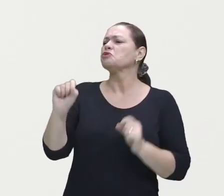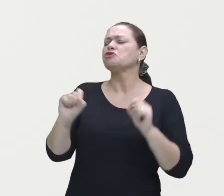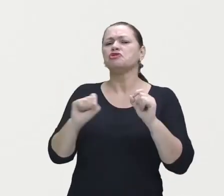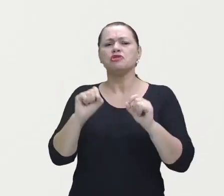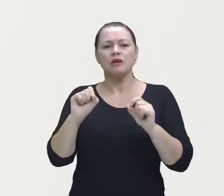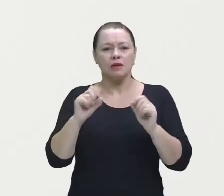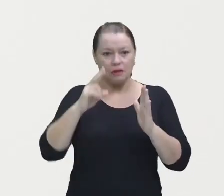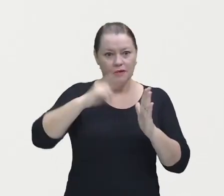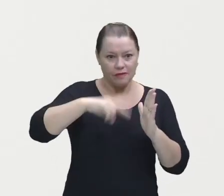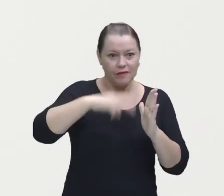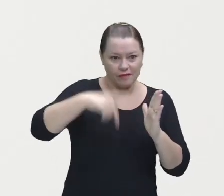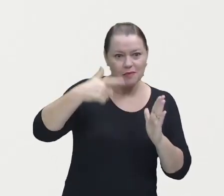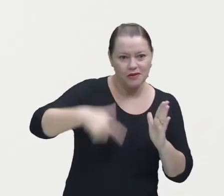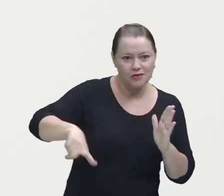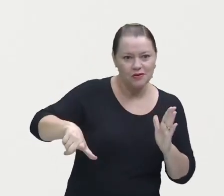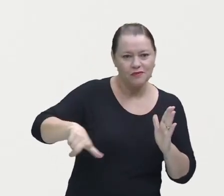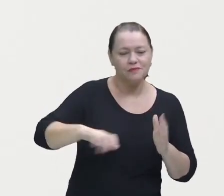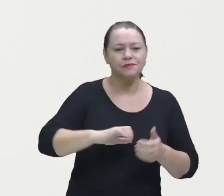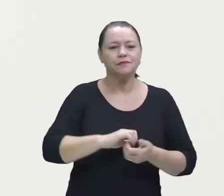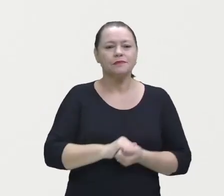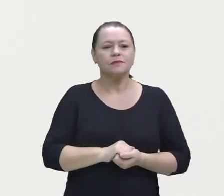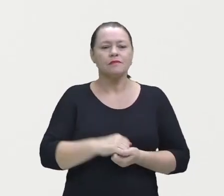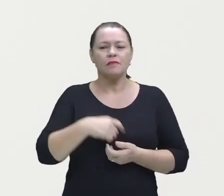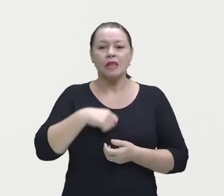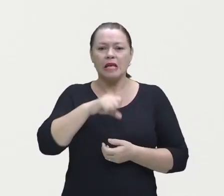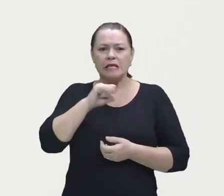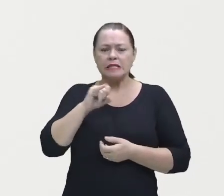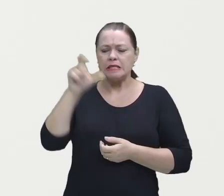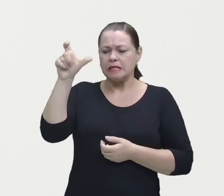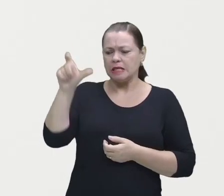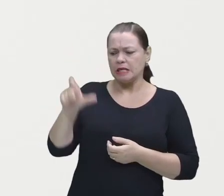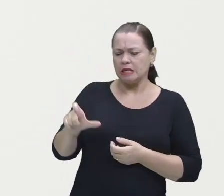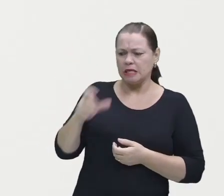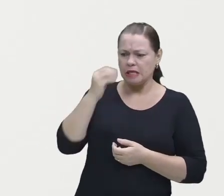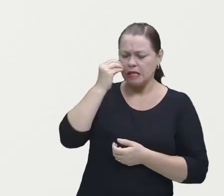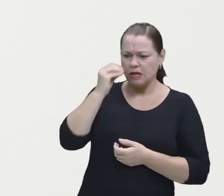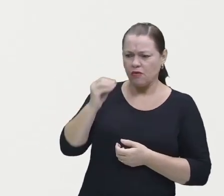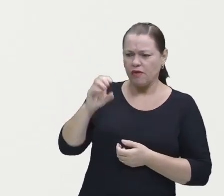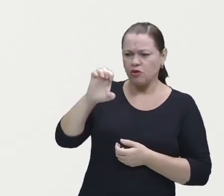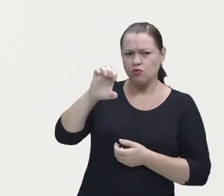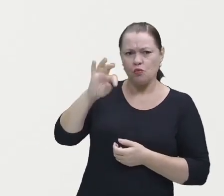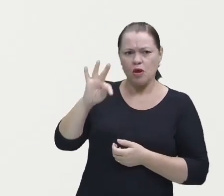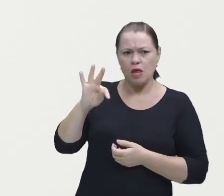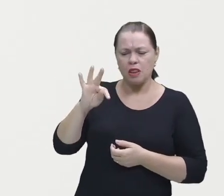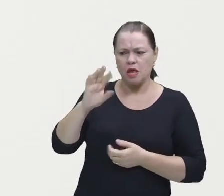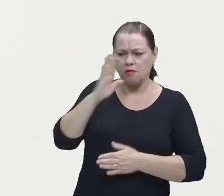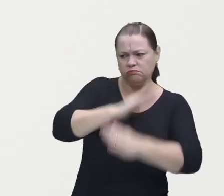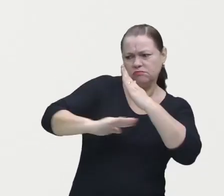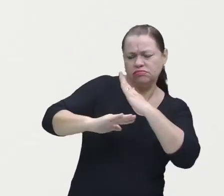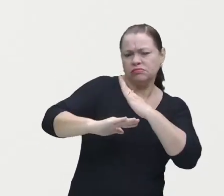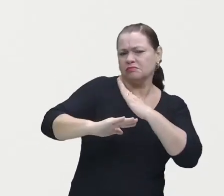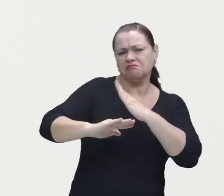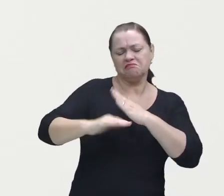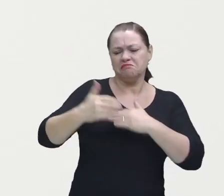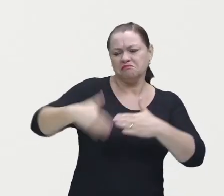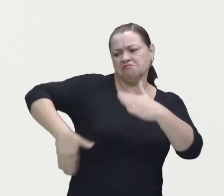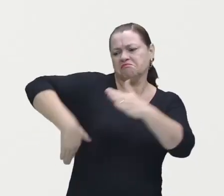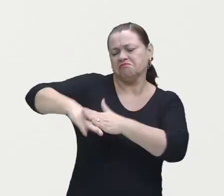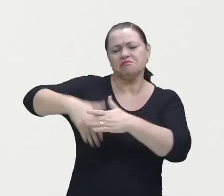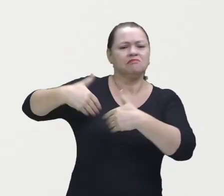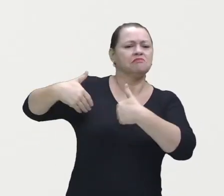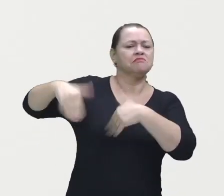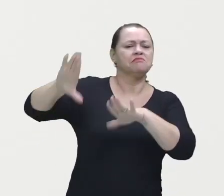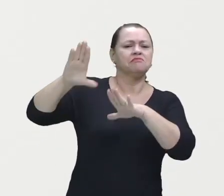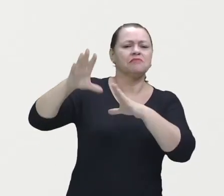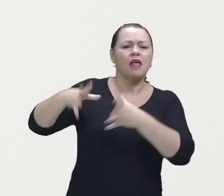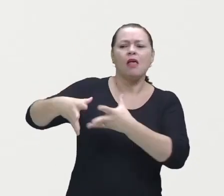reler um trechinho? Se vejo um ET, uso meu karatê, dou um chute e